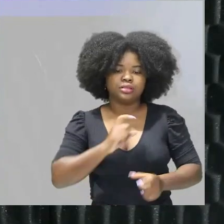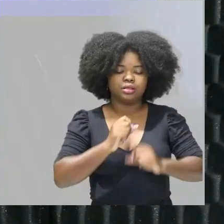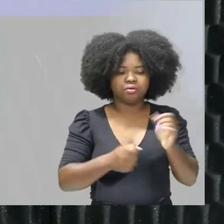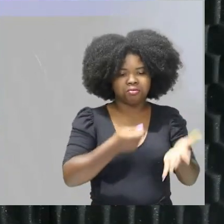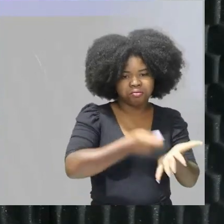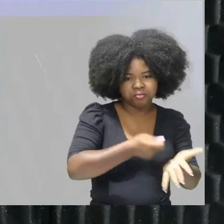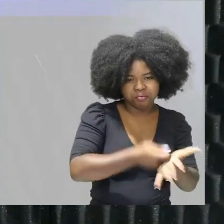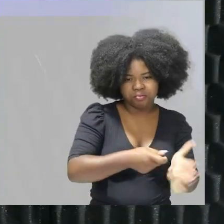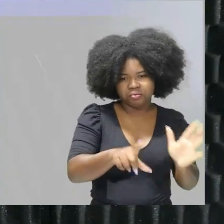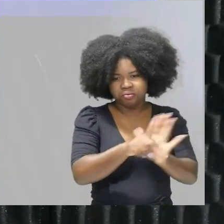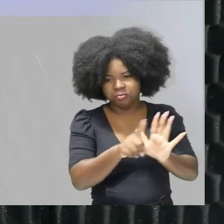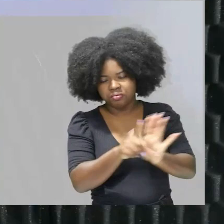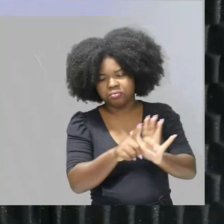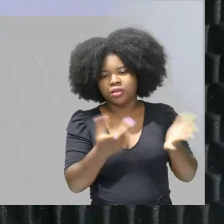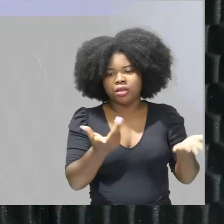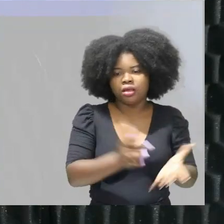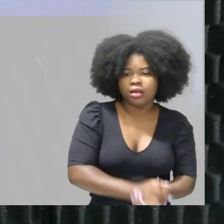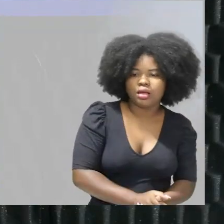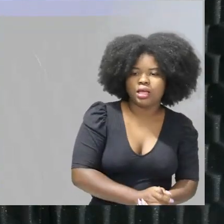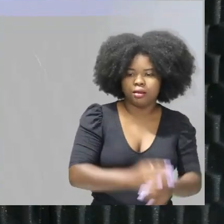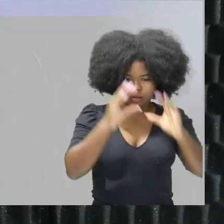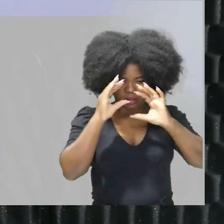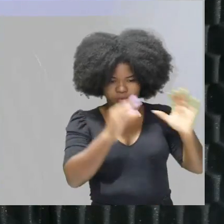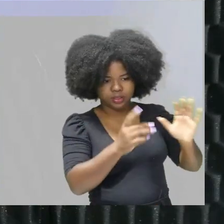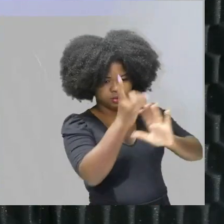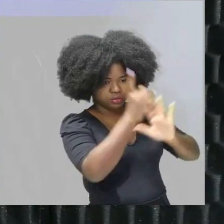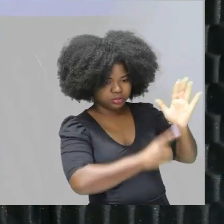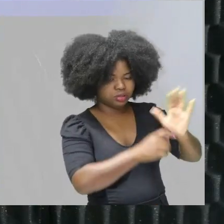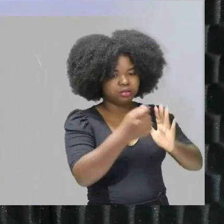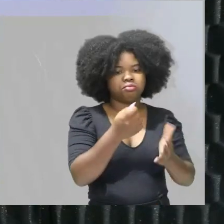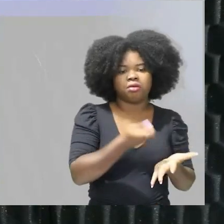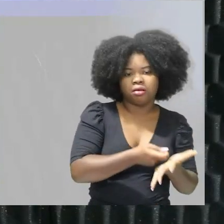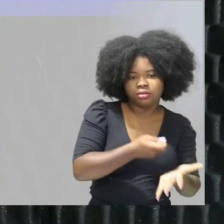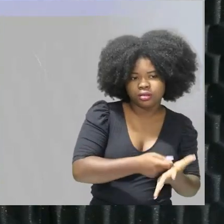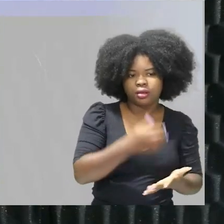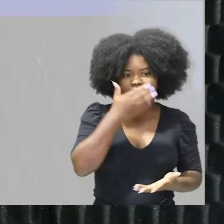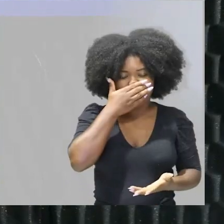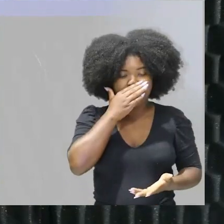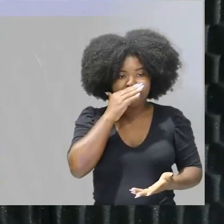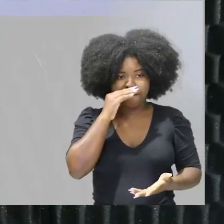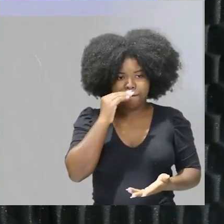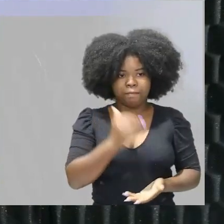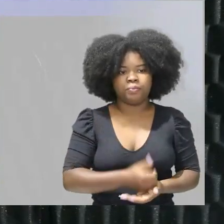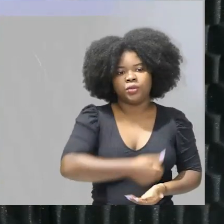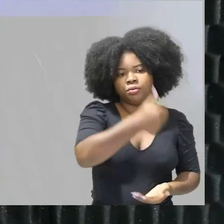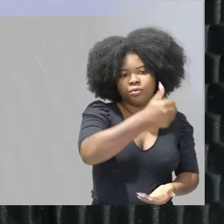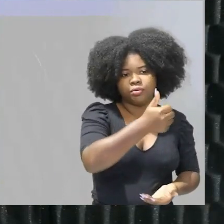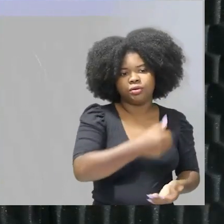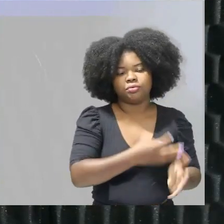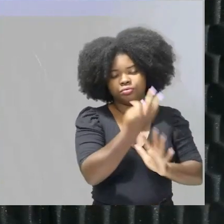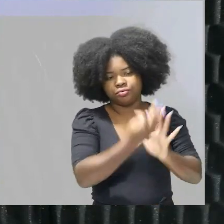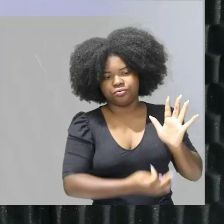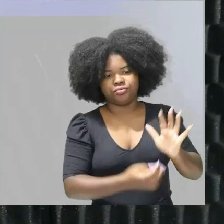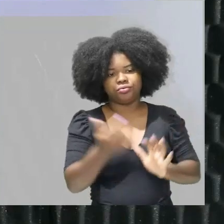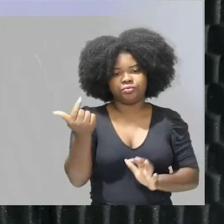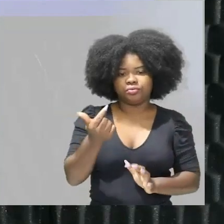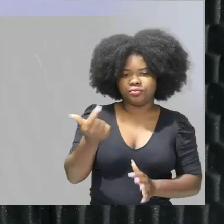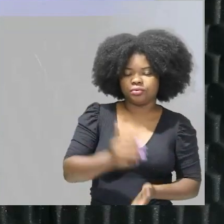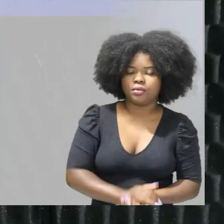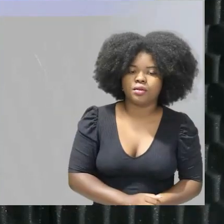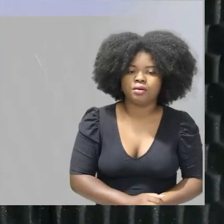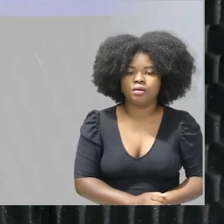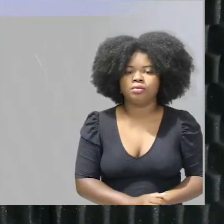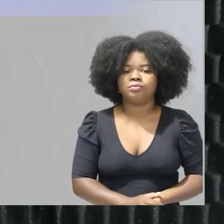a deontologia primeiro no texto 2 e tem uma percepção do mundo